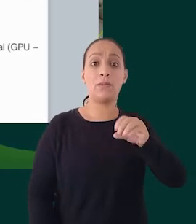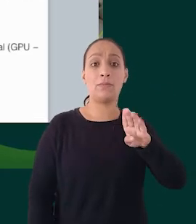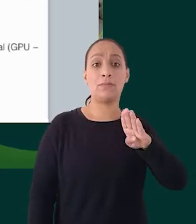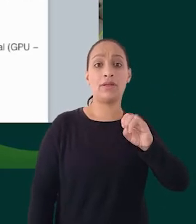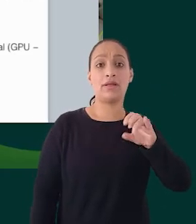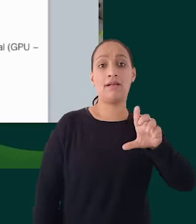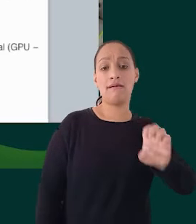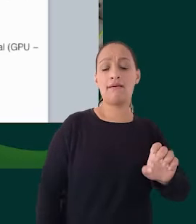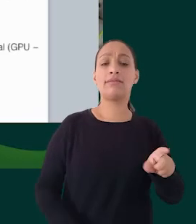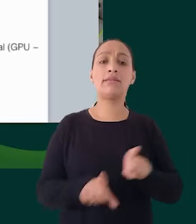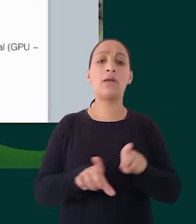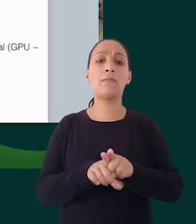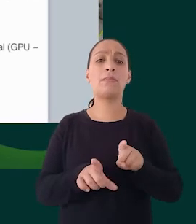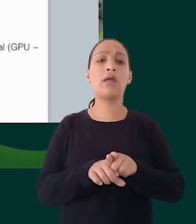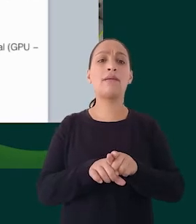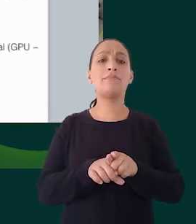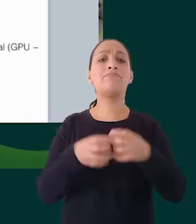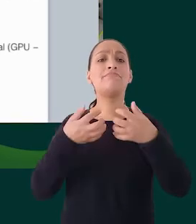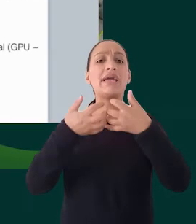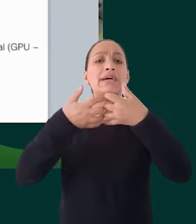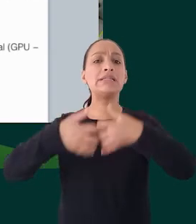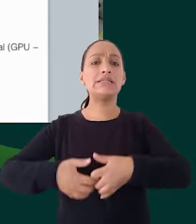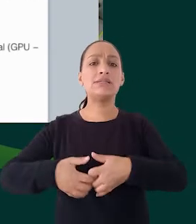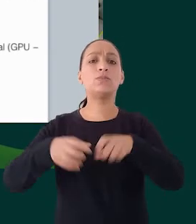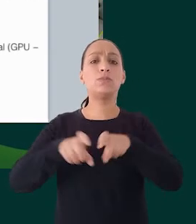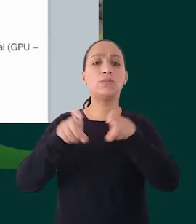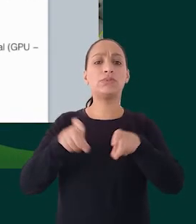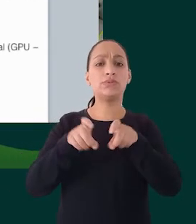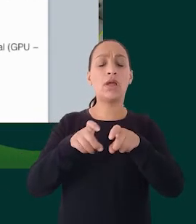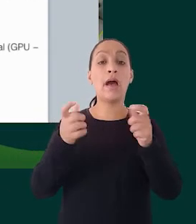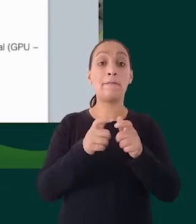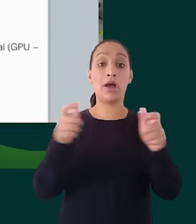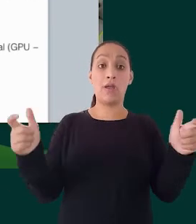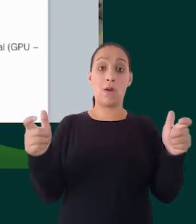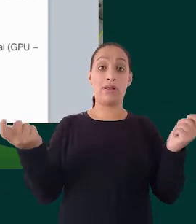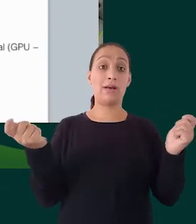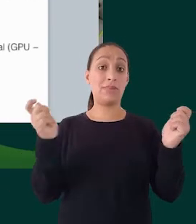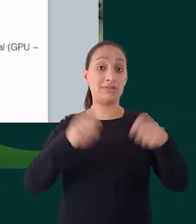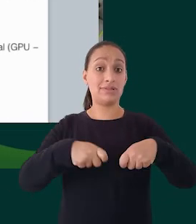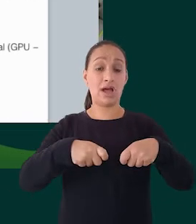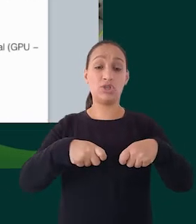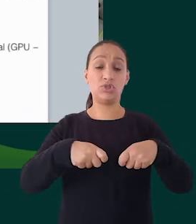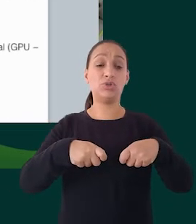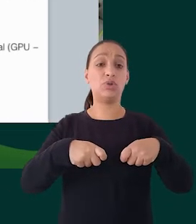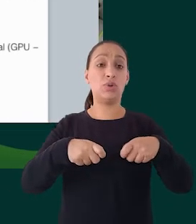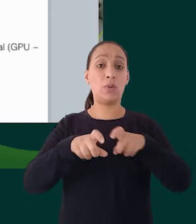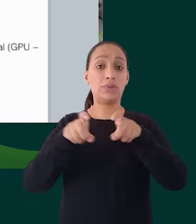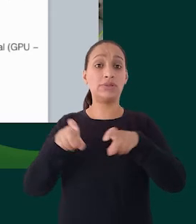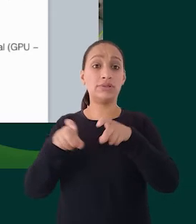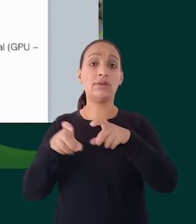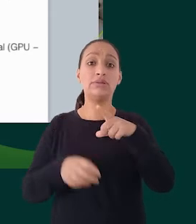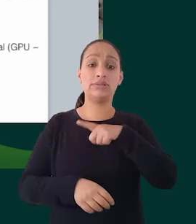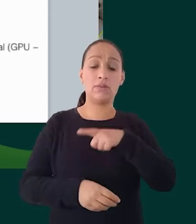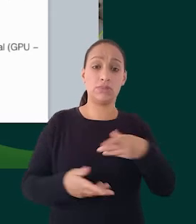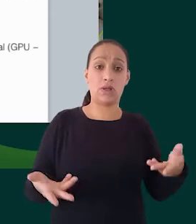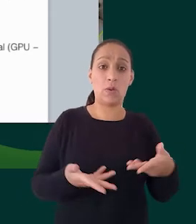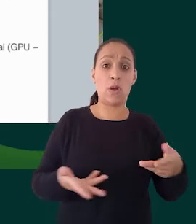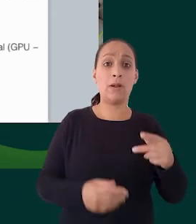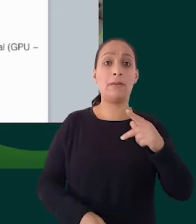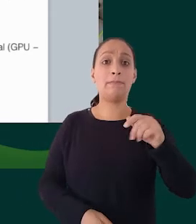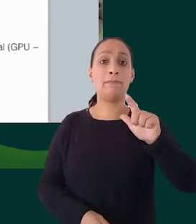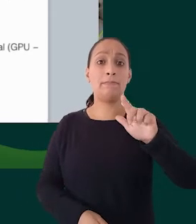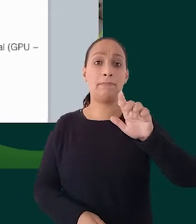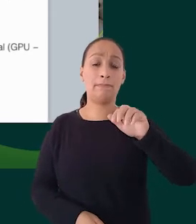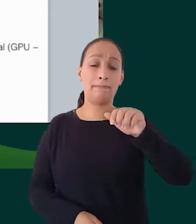mecanismos computacionais. A maior capacidade computacional que a gente tem atualmente, seja com grandes players de